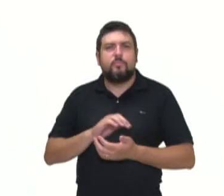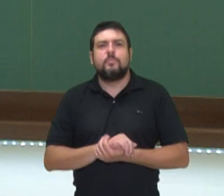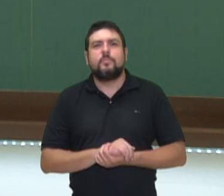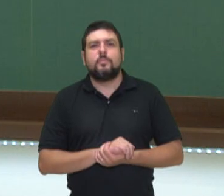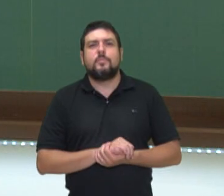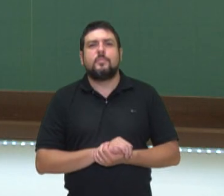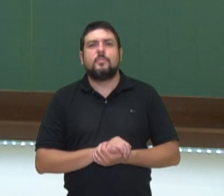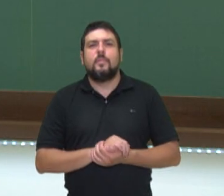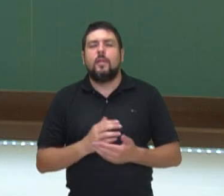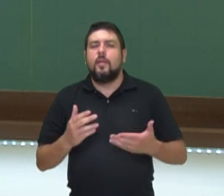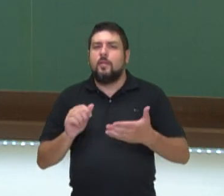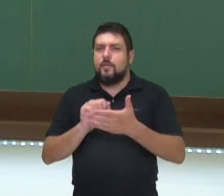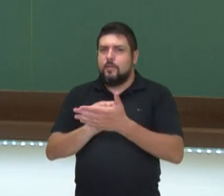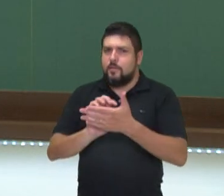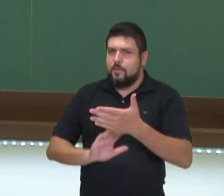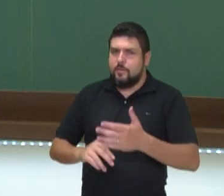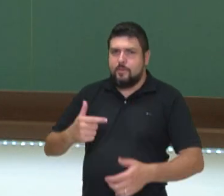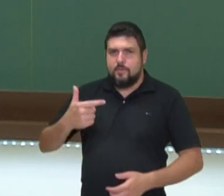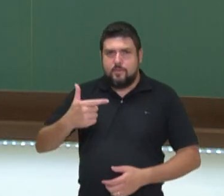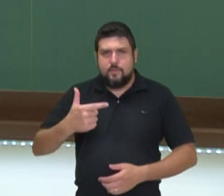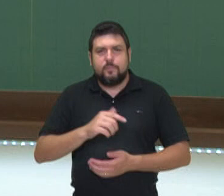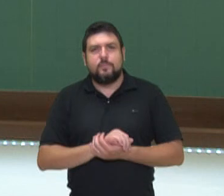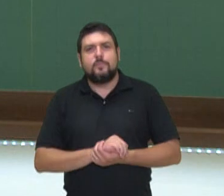Agora vamos para o exercício